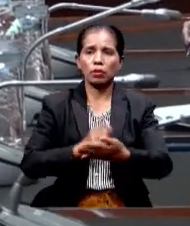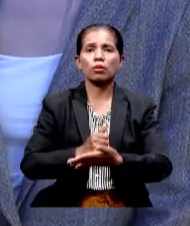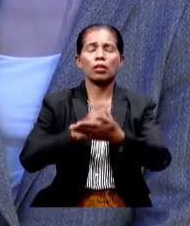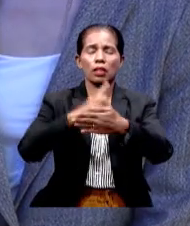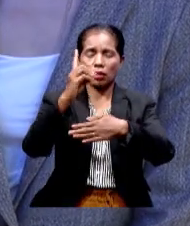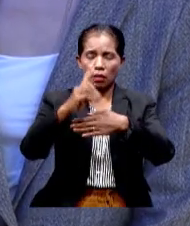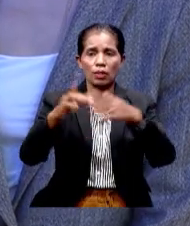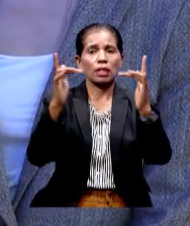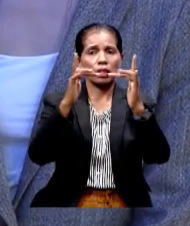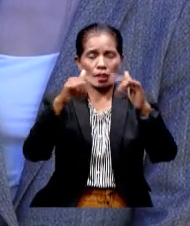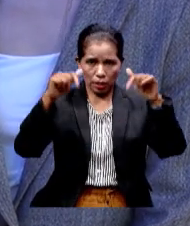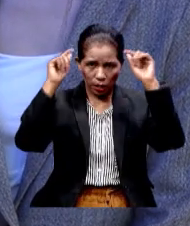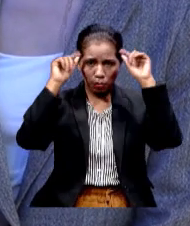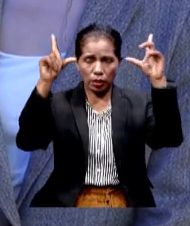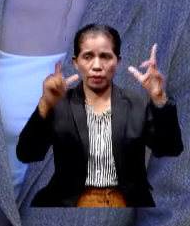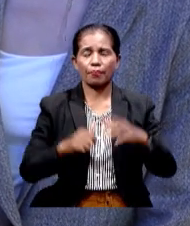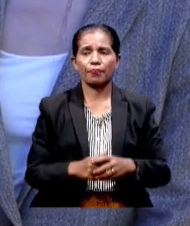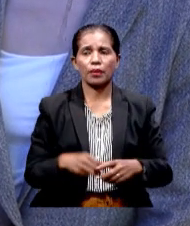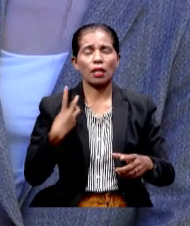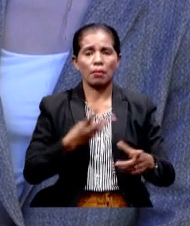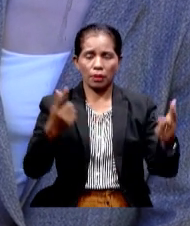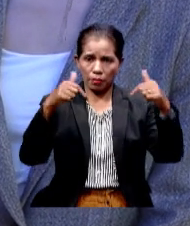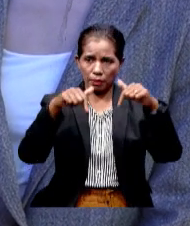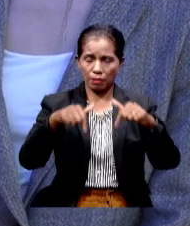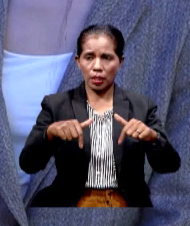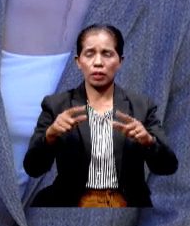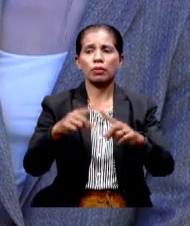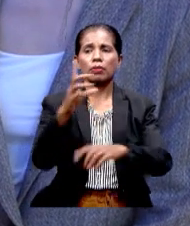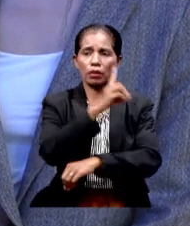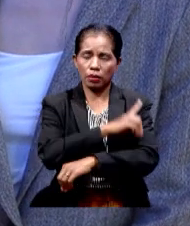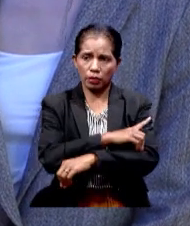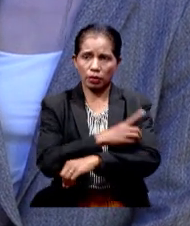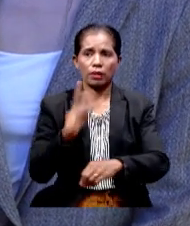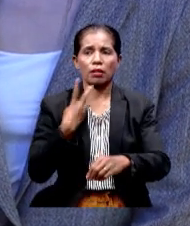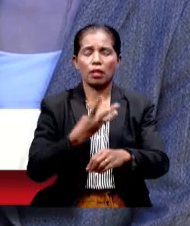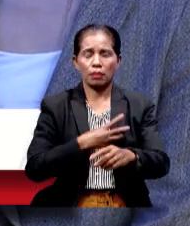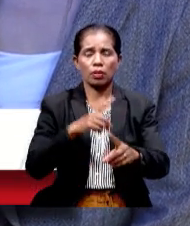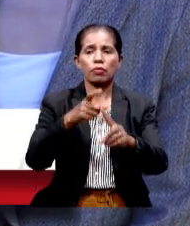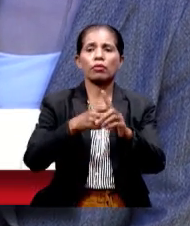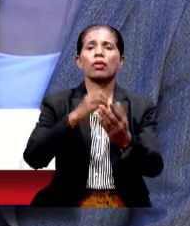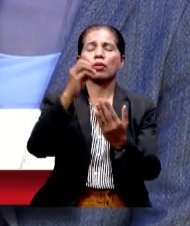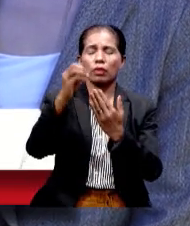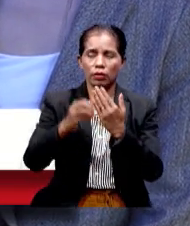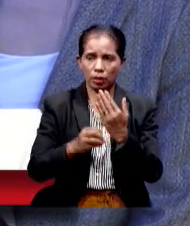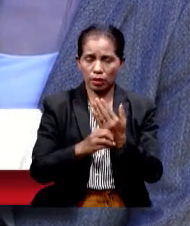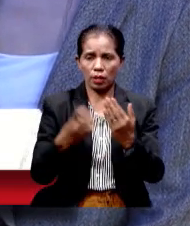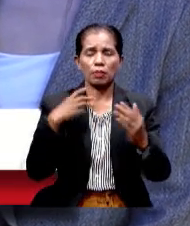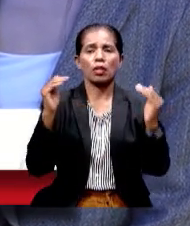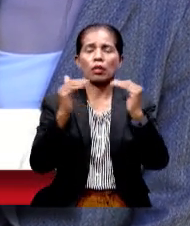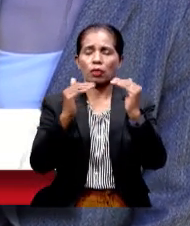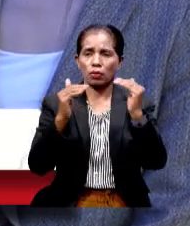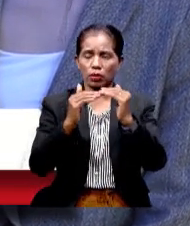internet em Timor-Leste. We will be here from today until the 3rd of October, and we'll be meeting